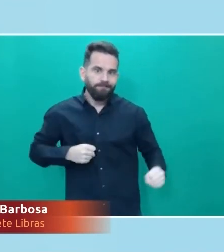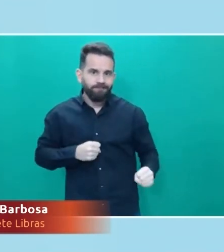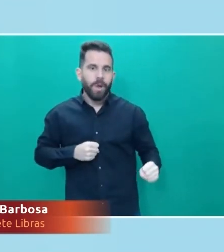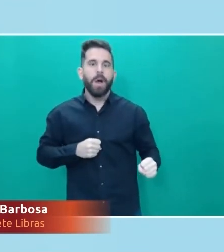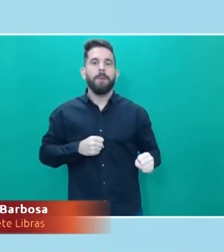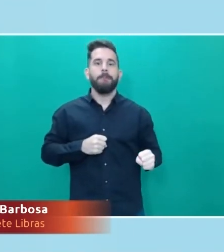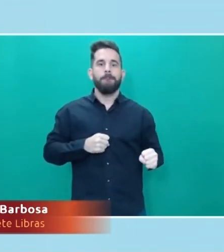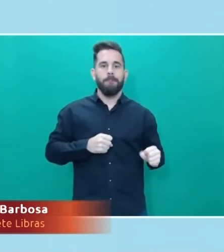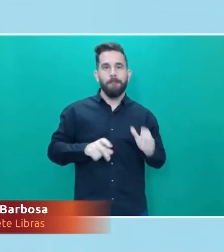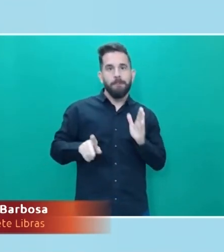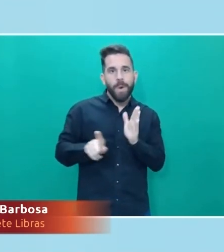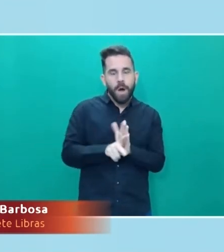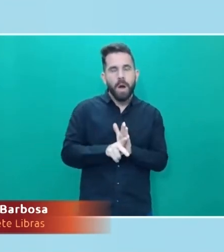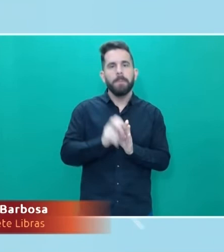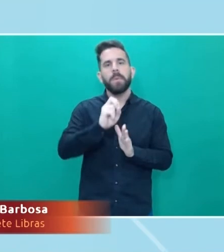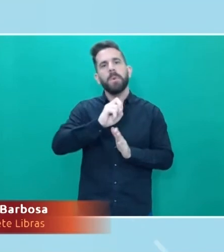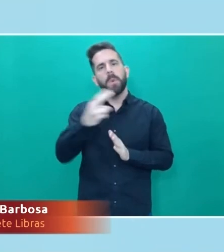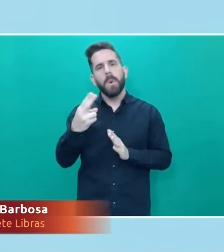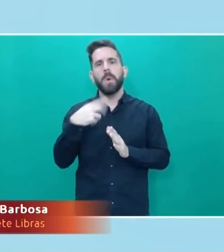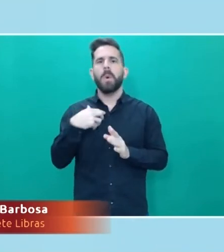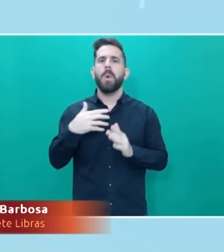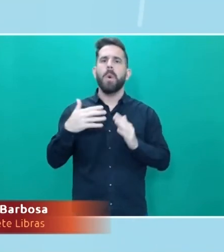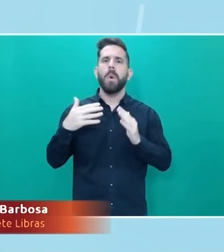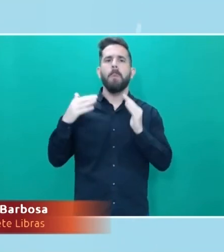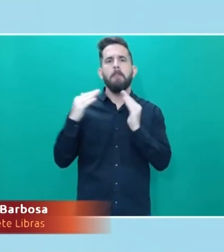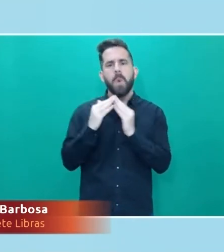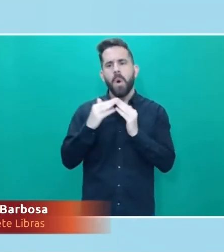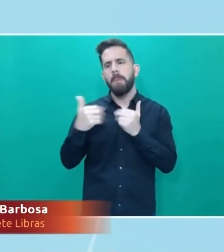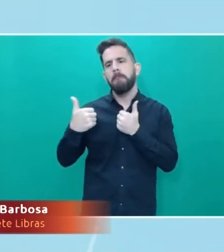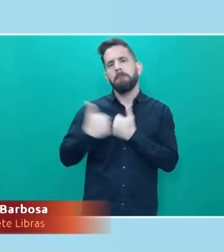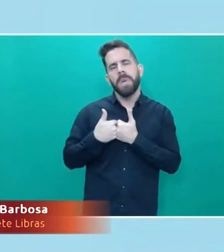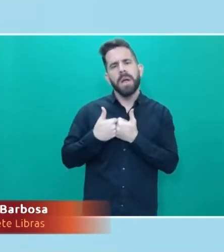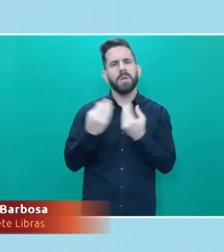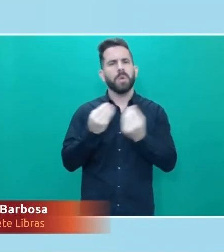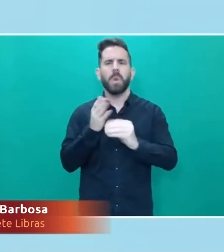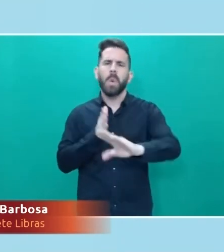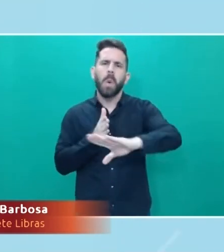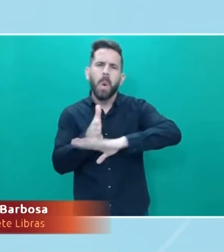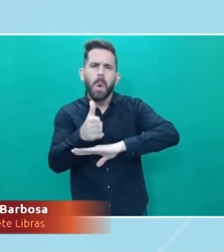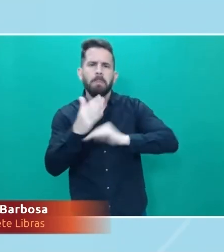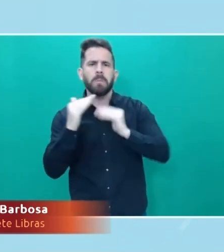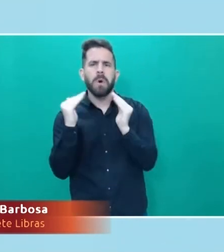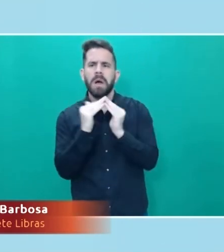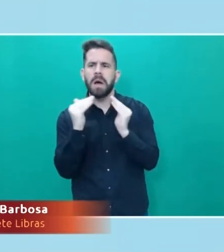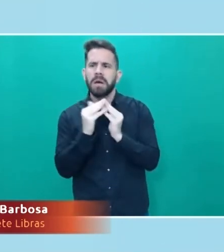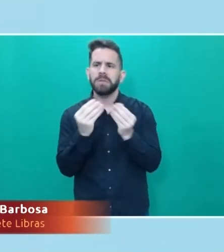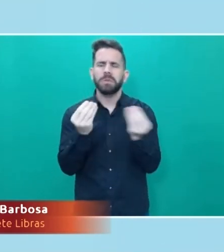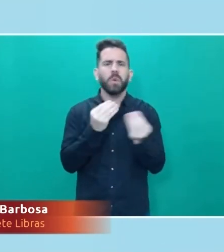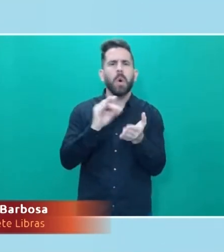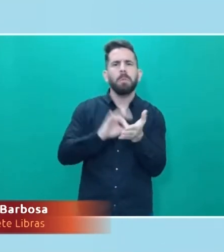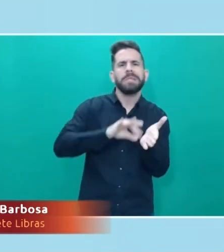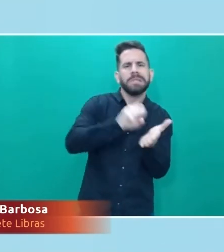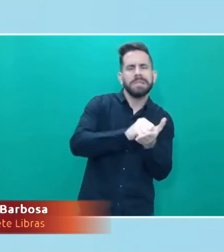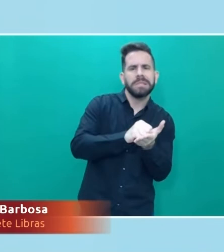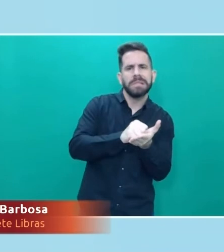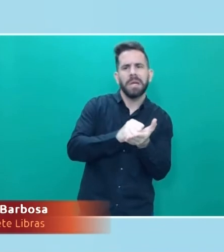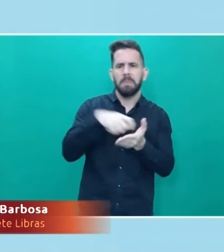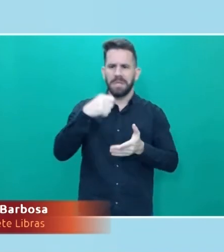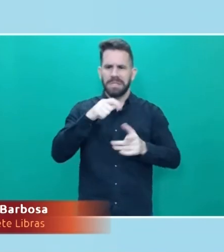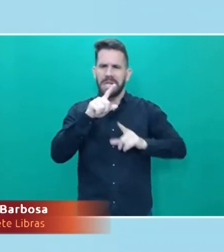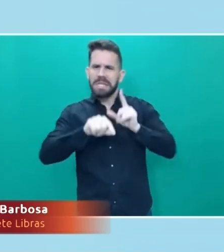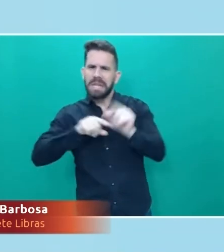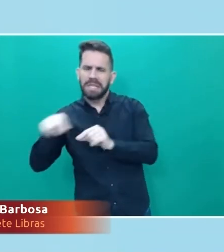já sabe, mora em setores aqui perto, como chegar na sua casa, como fazer para se inscrever, precisa passar por algum